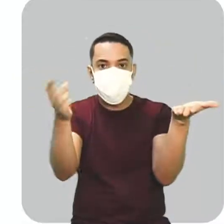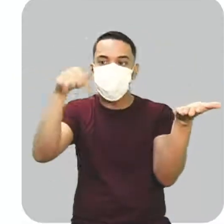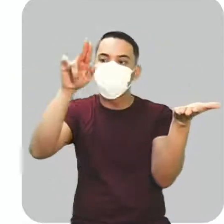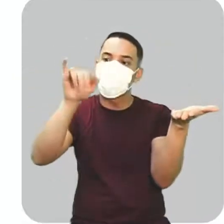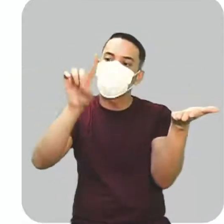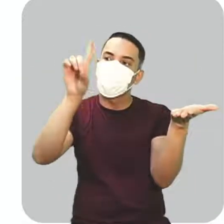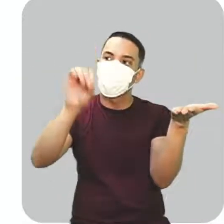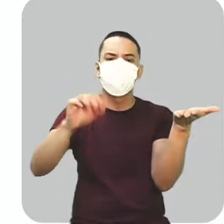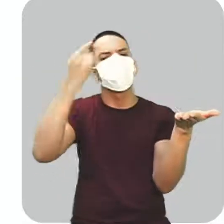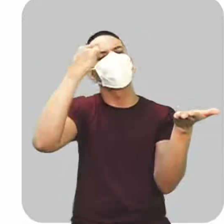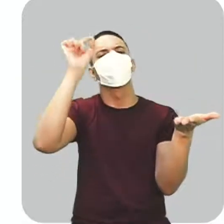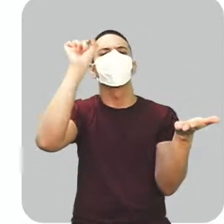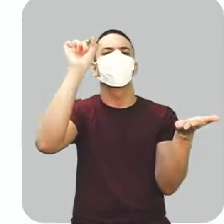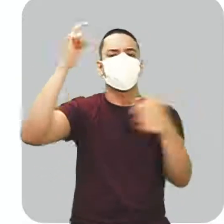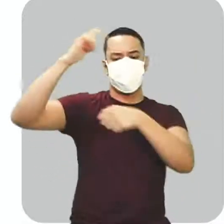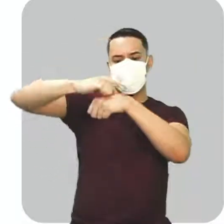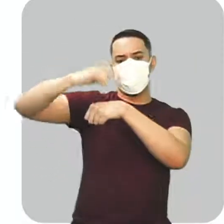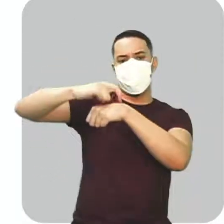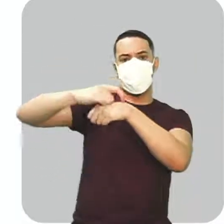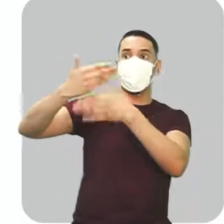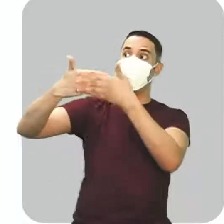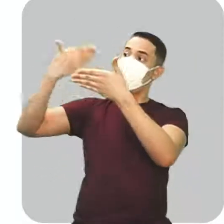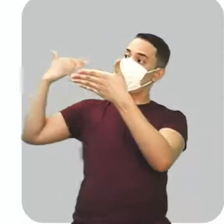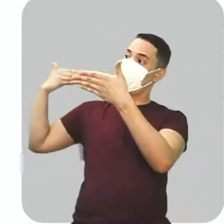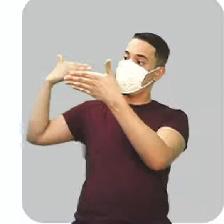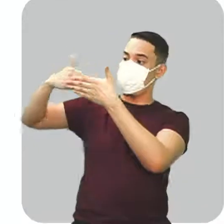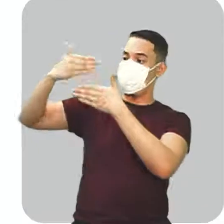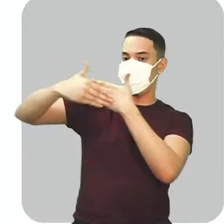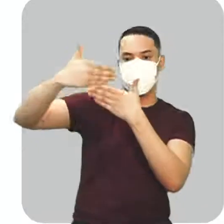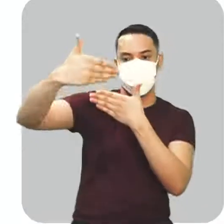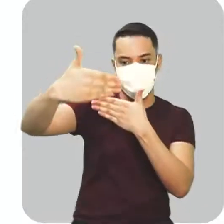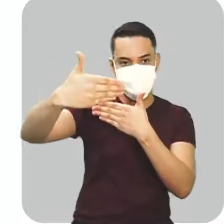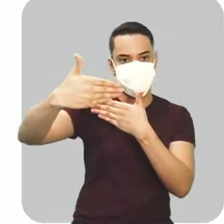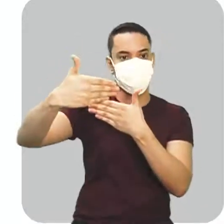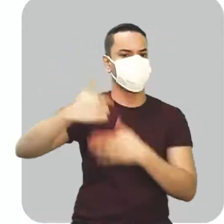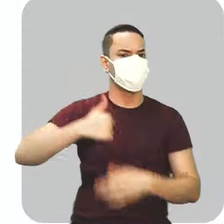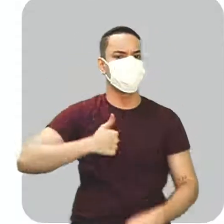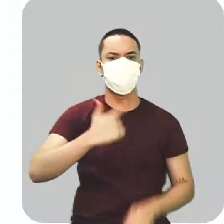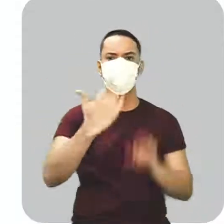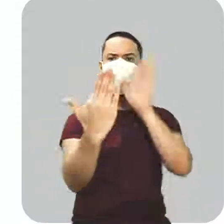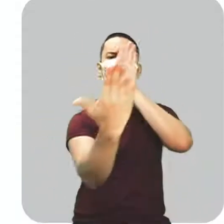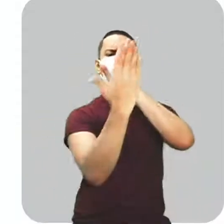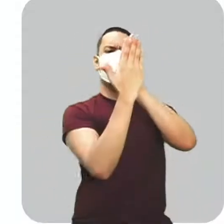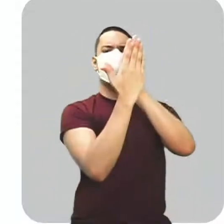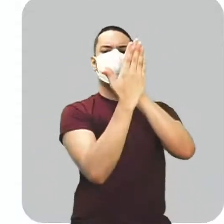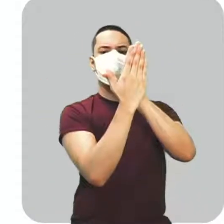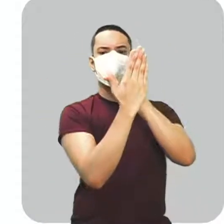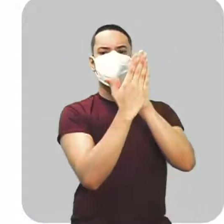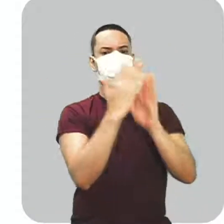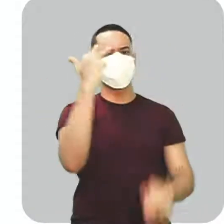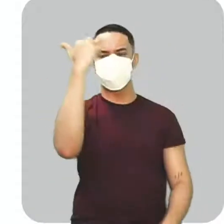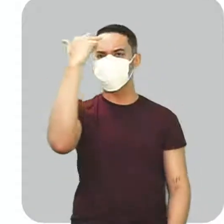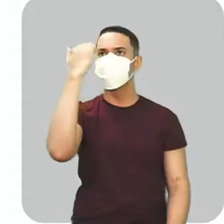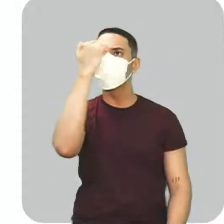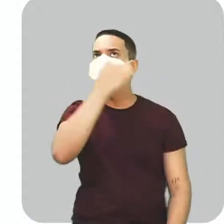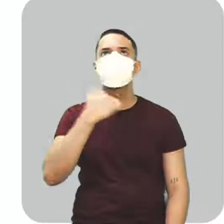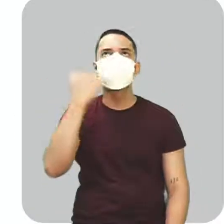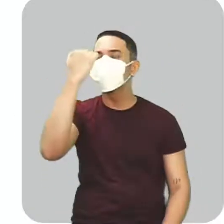de quê? De tempo. Belezinha? E não vi meu rosto, oração